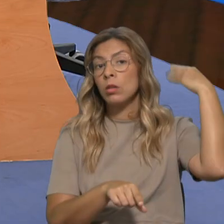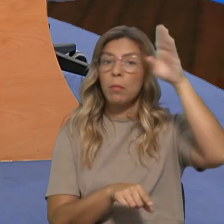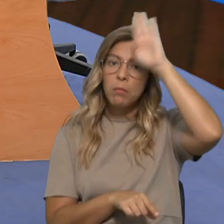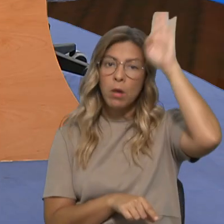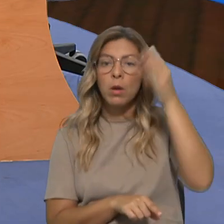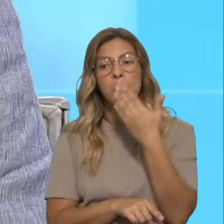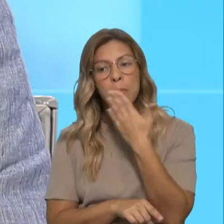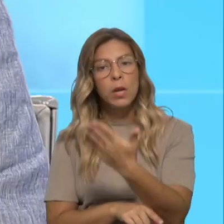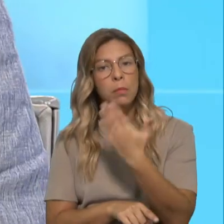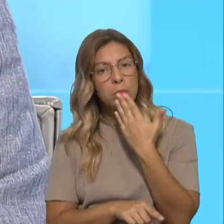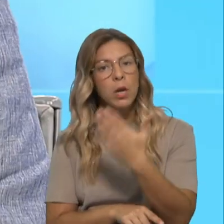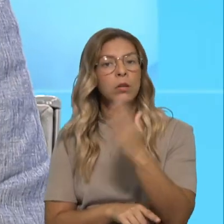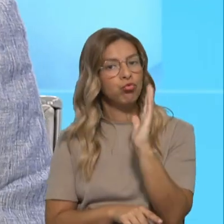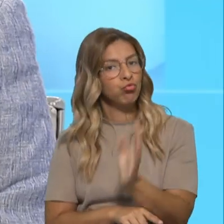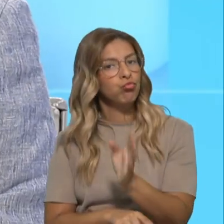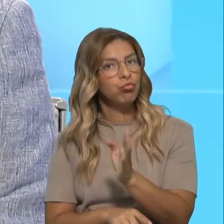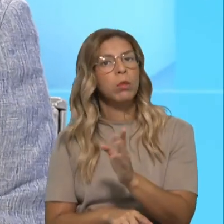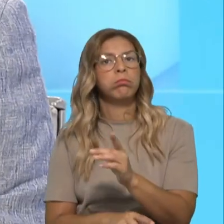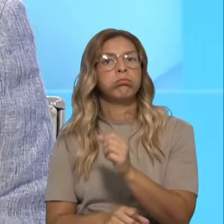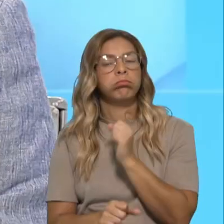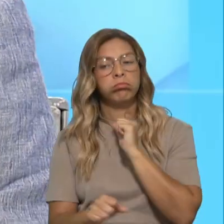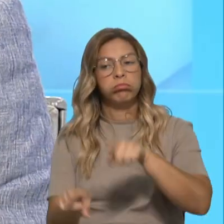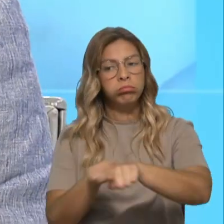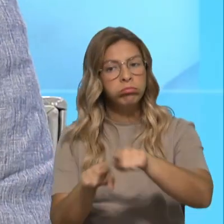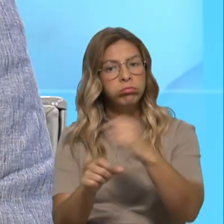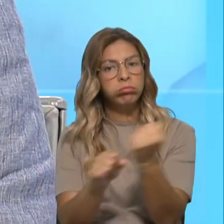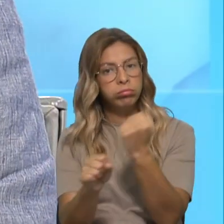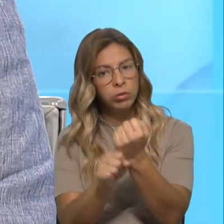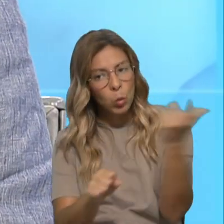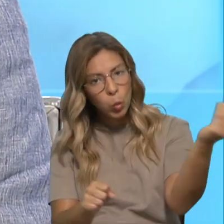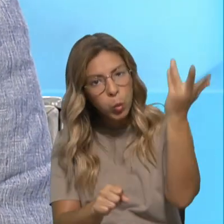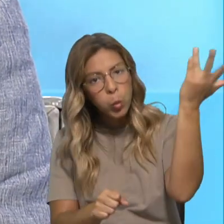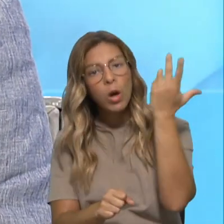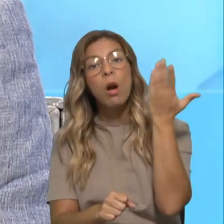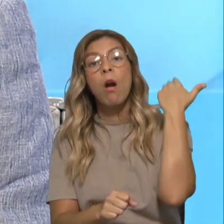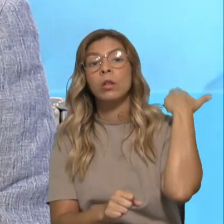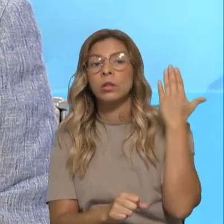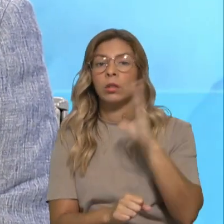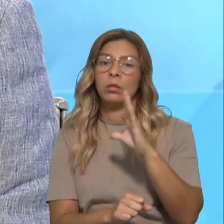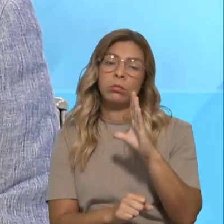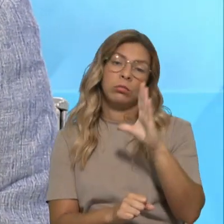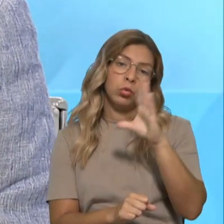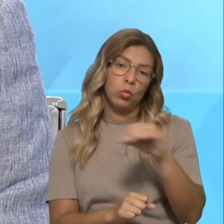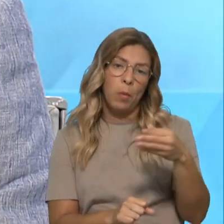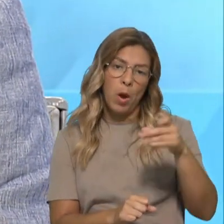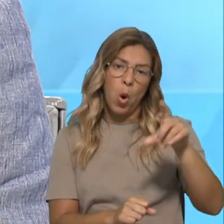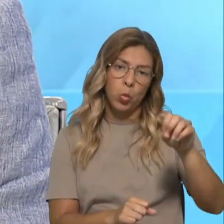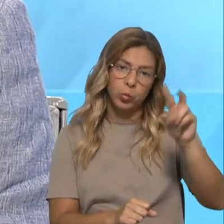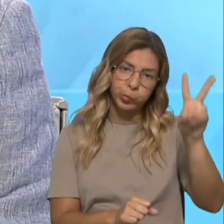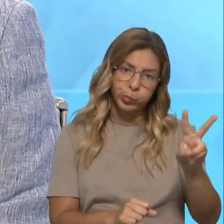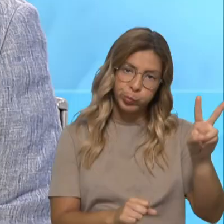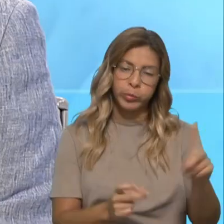apelo à missão nobre dos políticos, enfim, João Paulo II, Papa Francisco, Bento XVI,